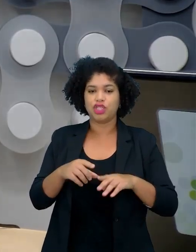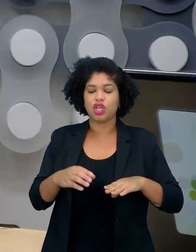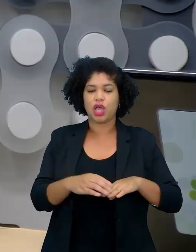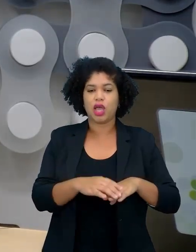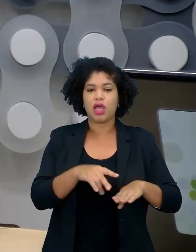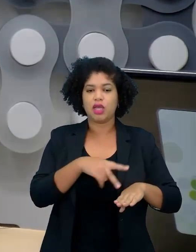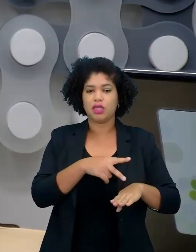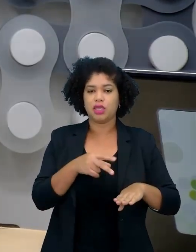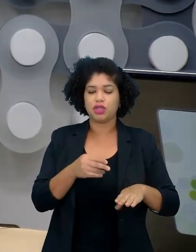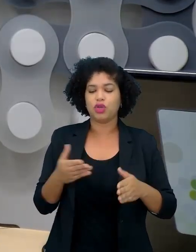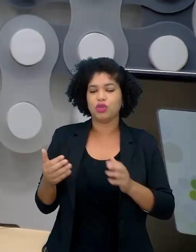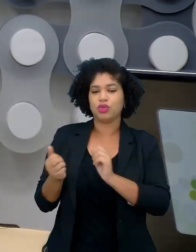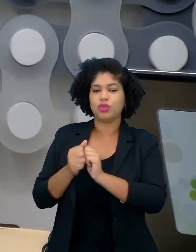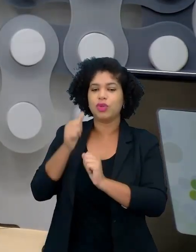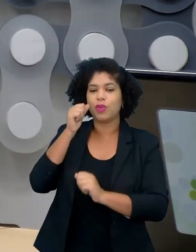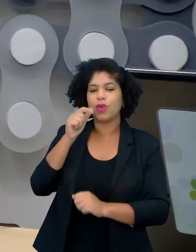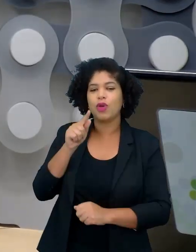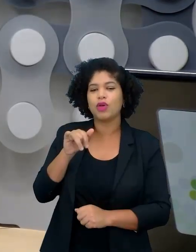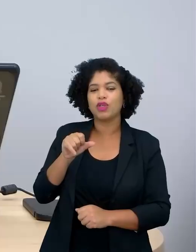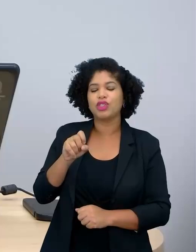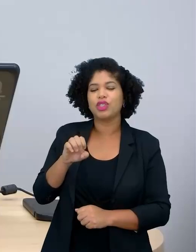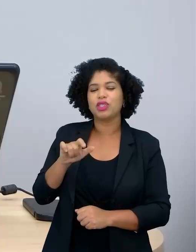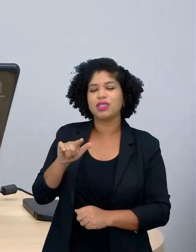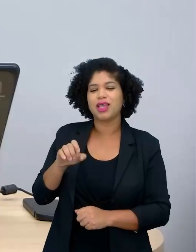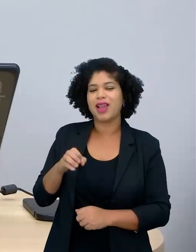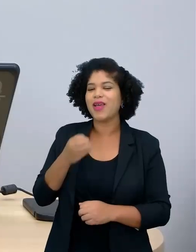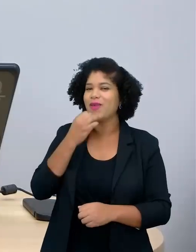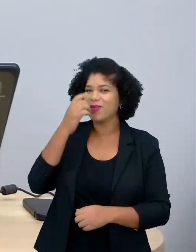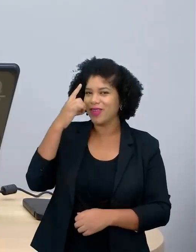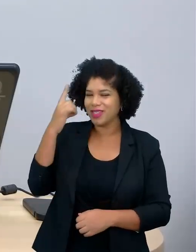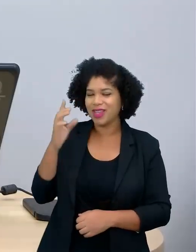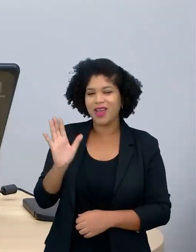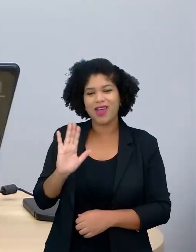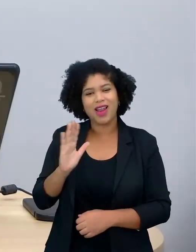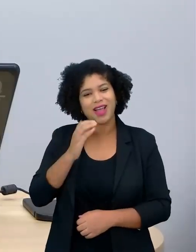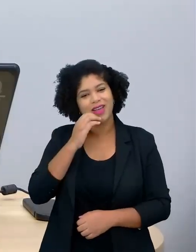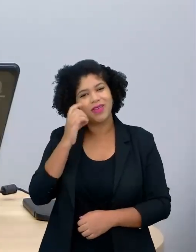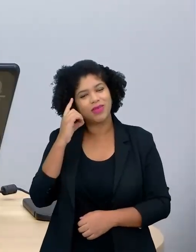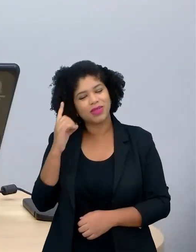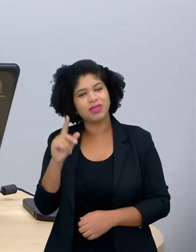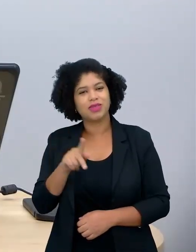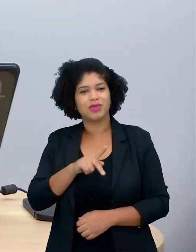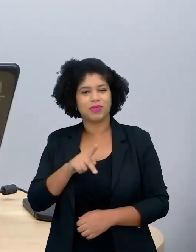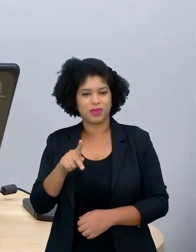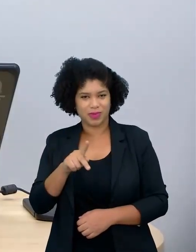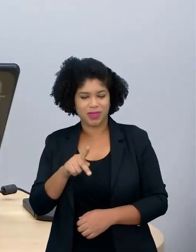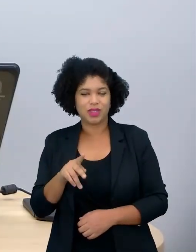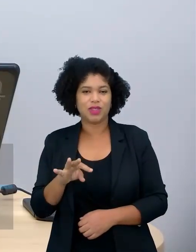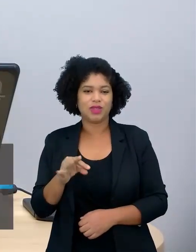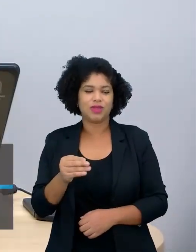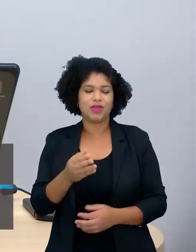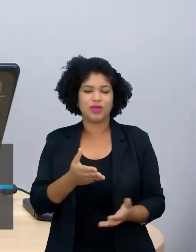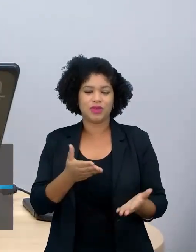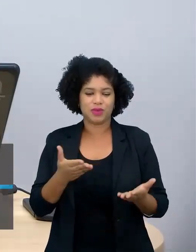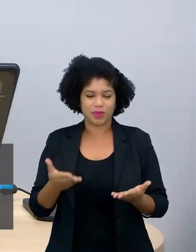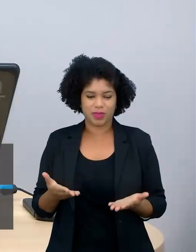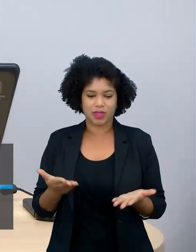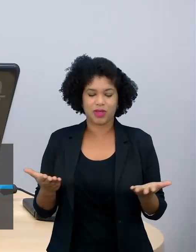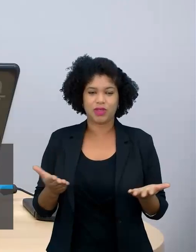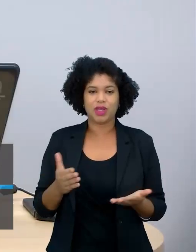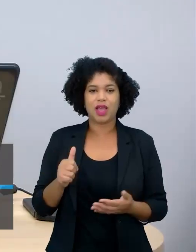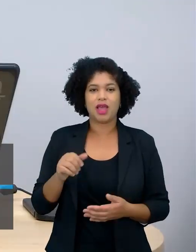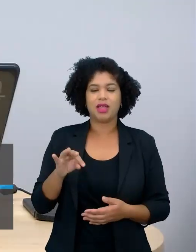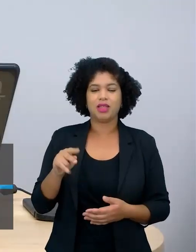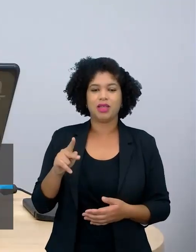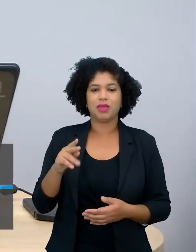a formadora Gisele Teles. Bom dia, professora. Bom dia, professora Ademir. Bom dia, professores. Sejam todos muito bem-vindos aí a mais uma TPC